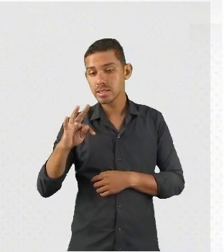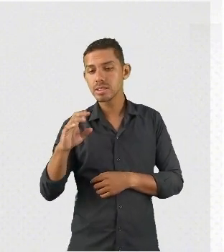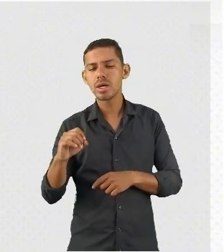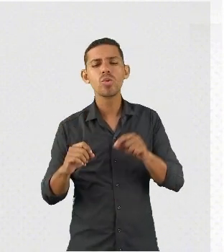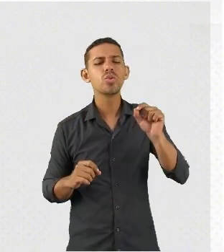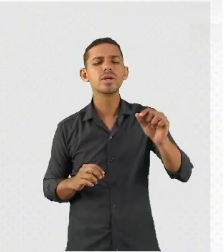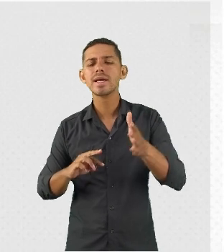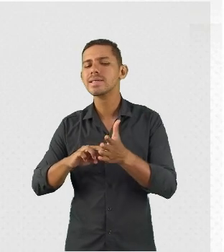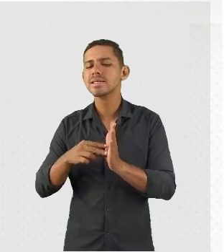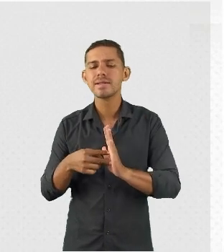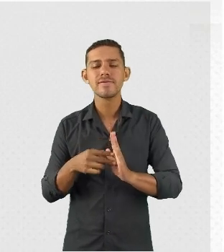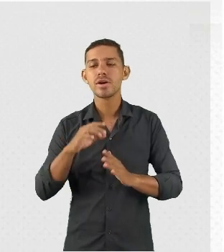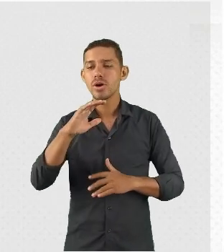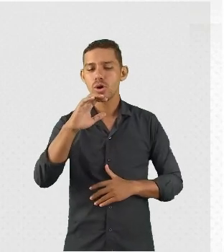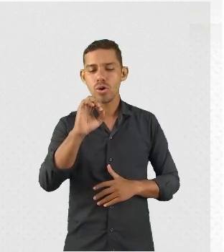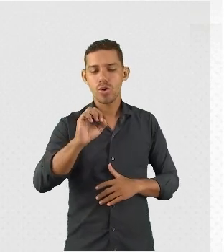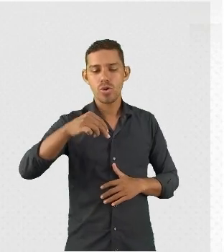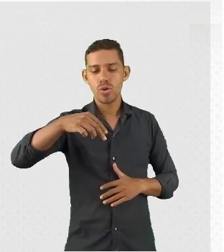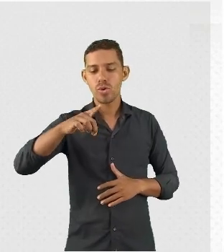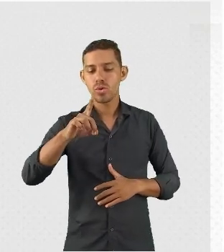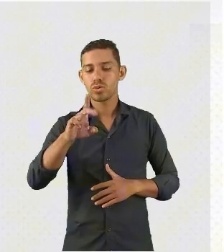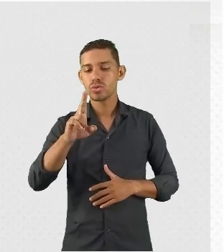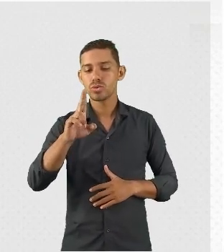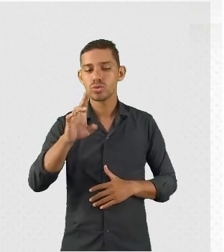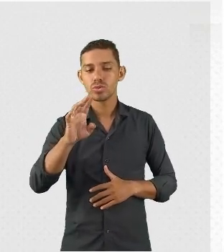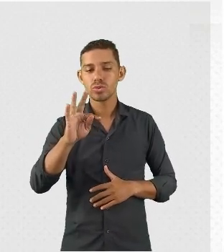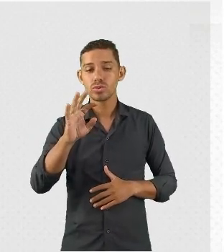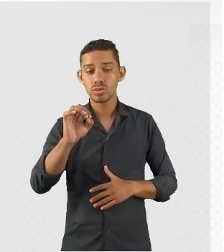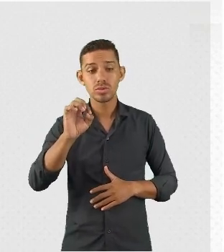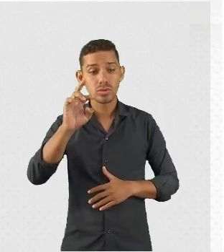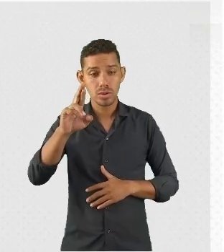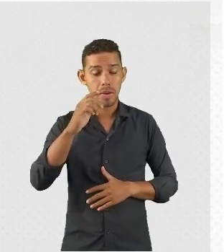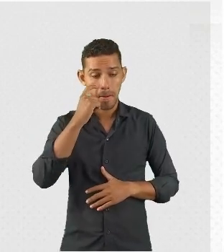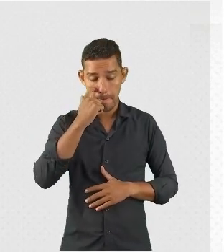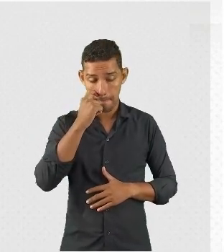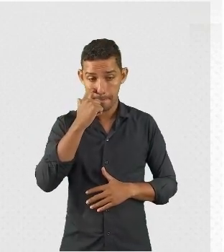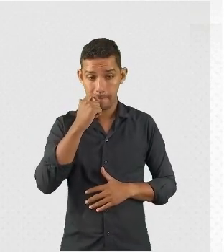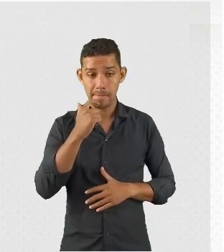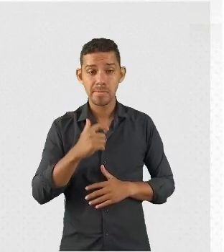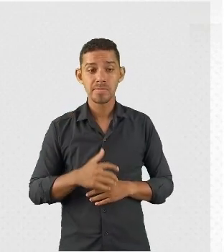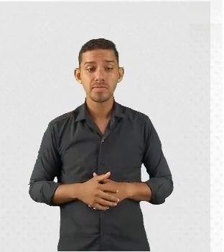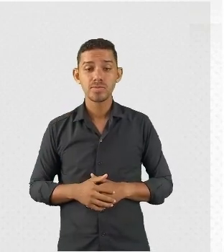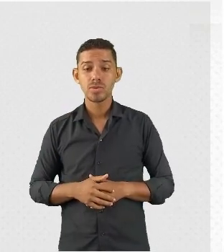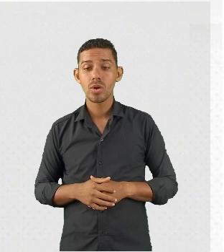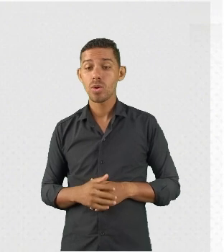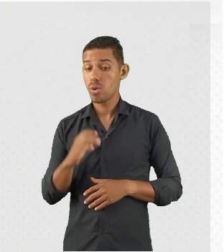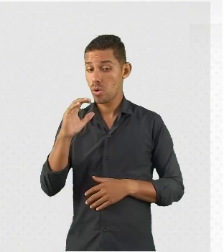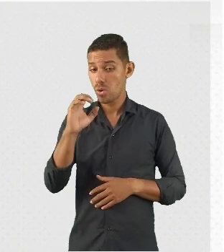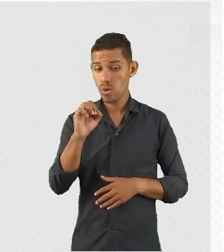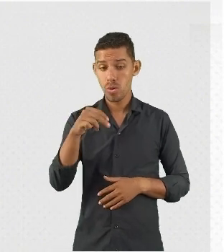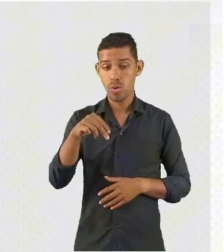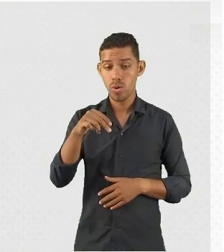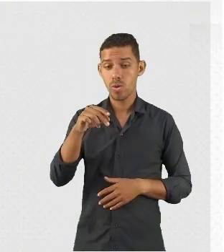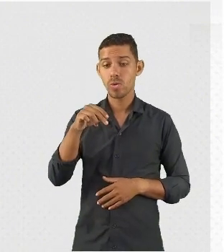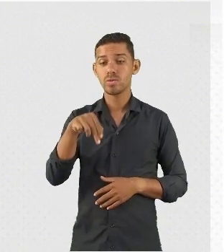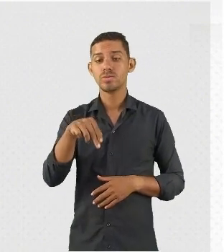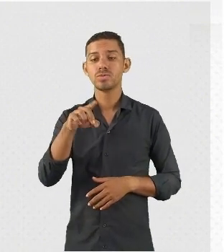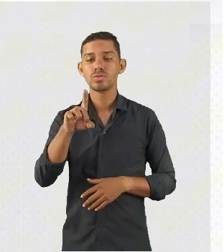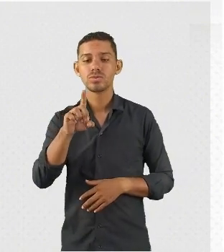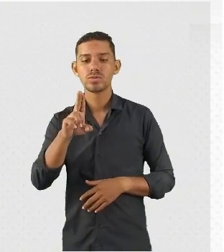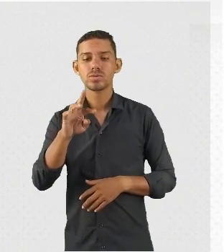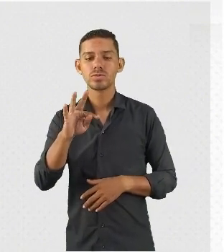aqui, mas vai ter uma aula específica para explicar isso para vocês. Um condutor de eletricidade, gente, é um corpo